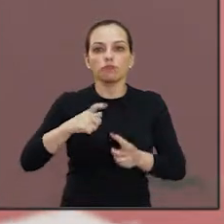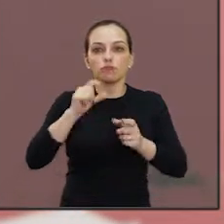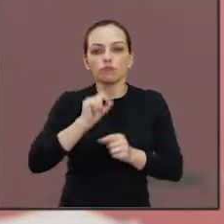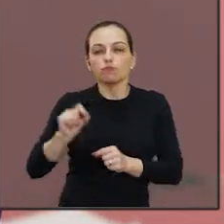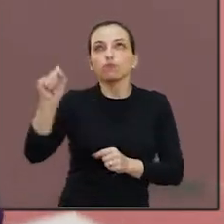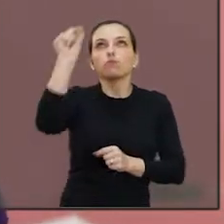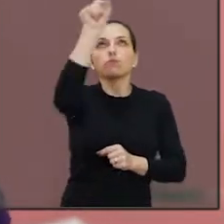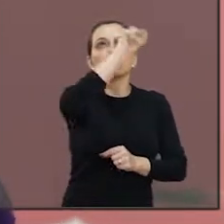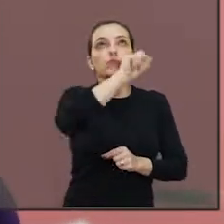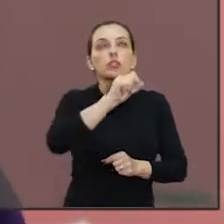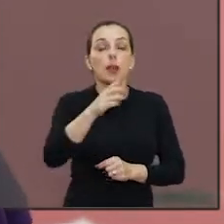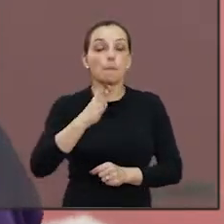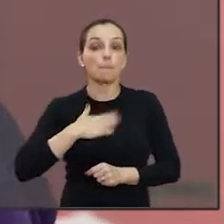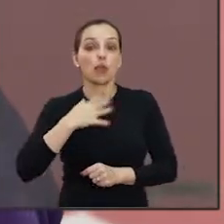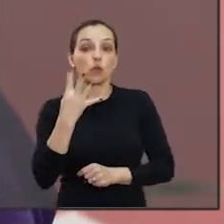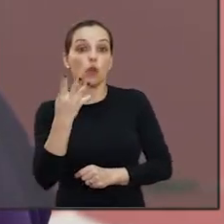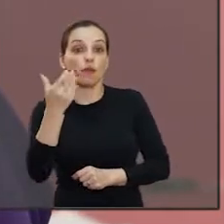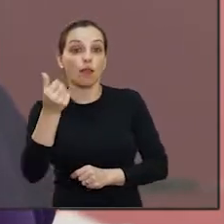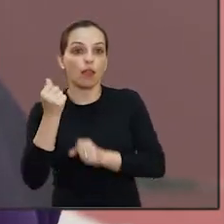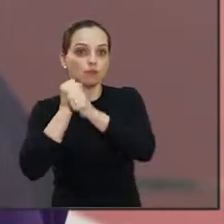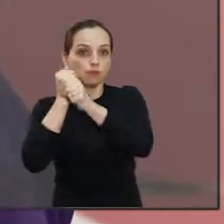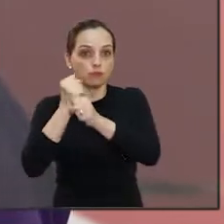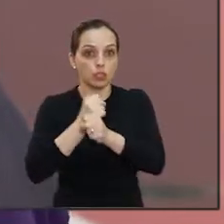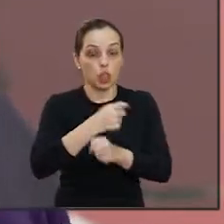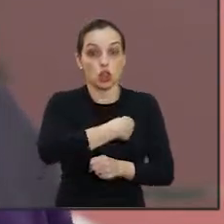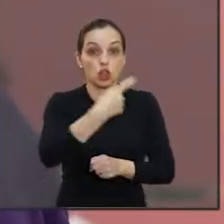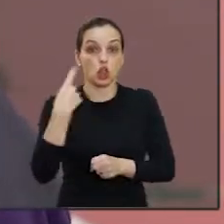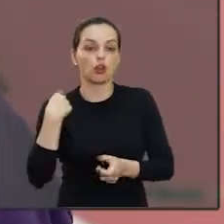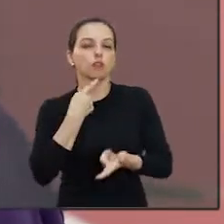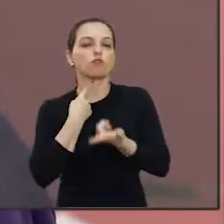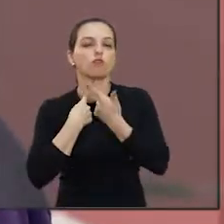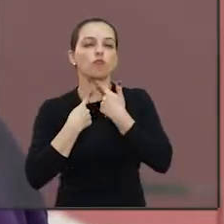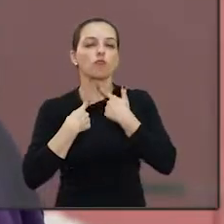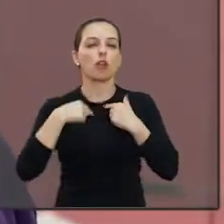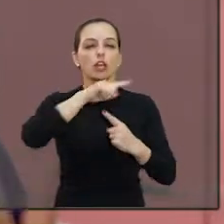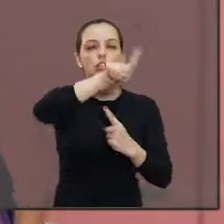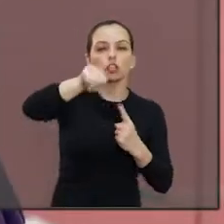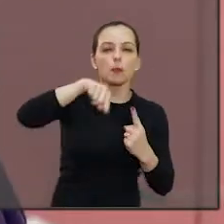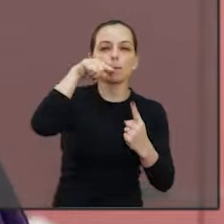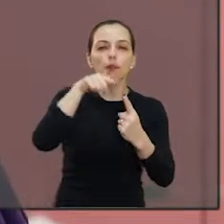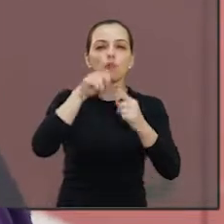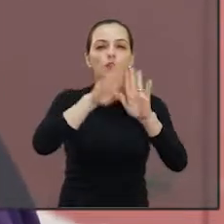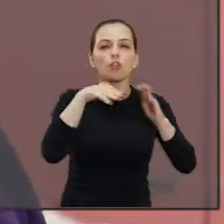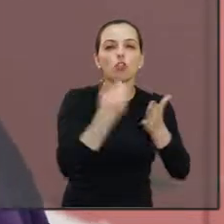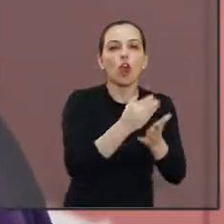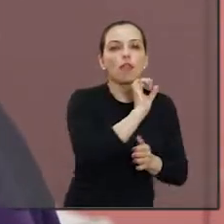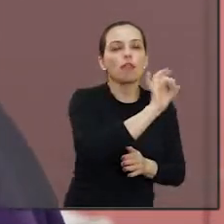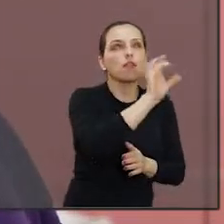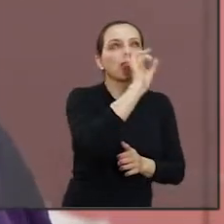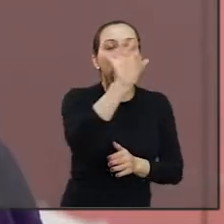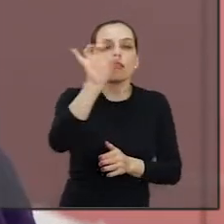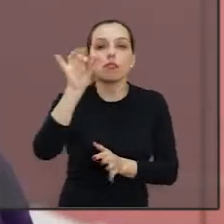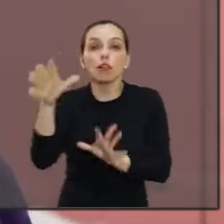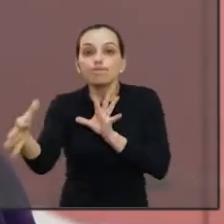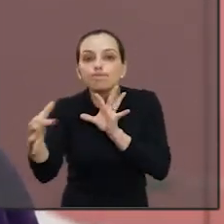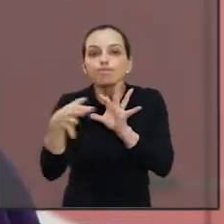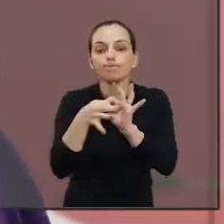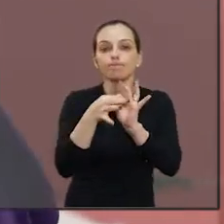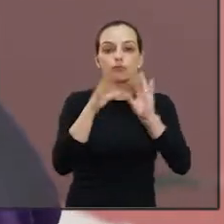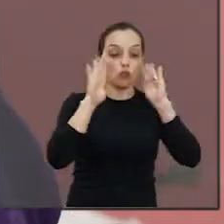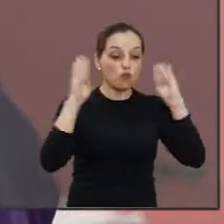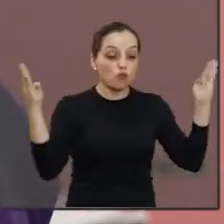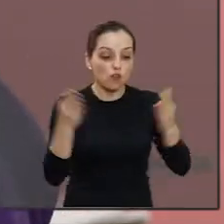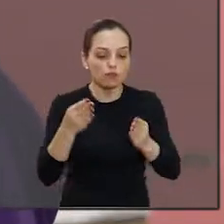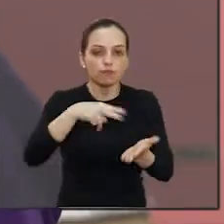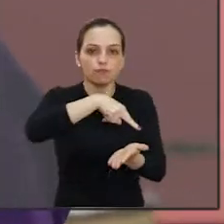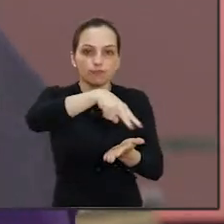ano. E a gente sempre teve um sonho, eu e outras professoras das escolas mais antigas, da gente se unir em